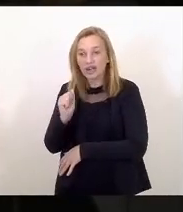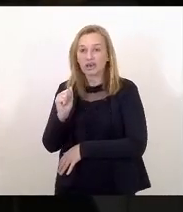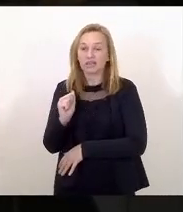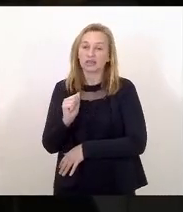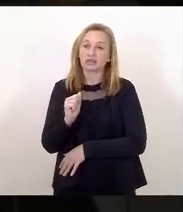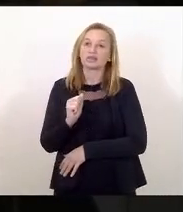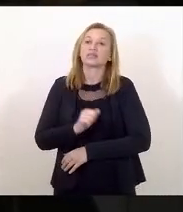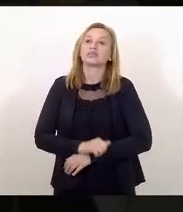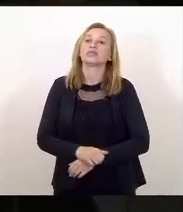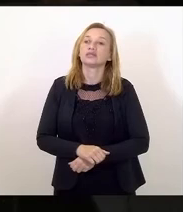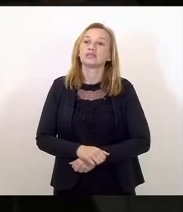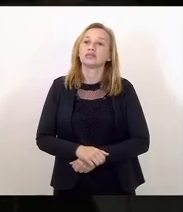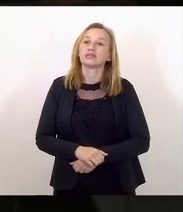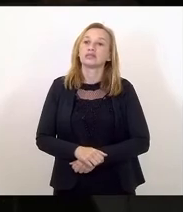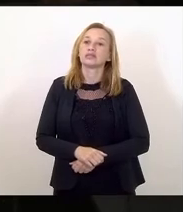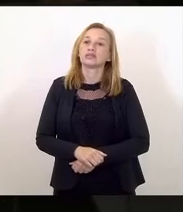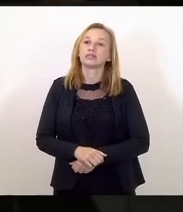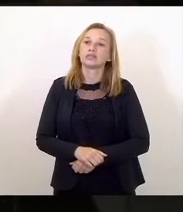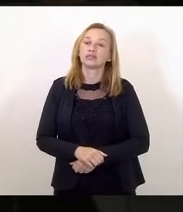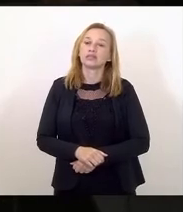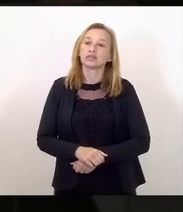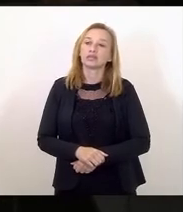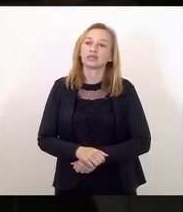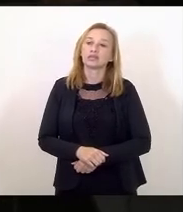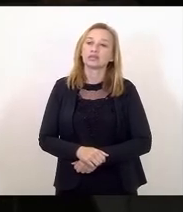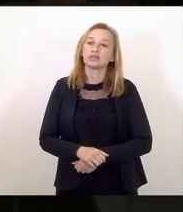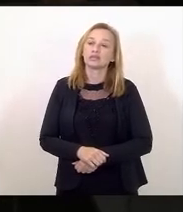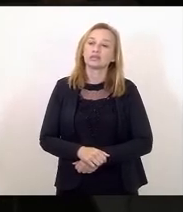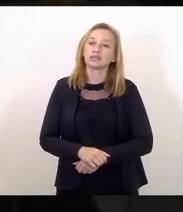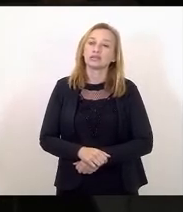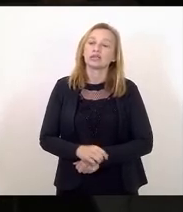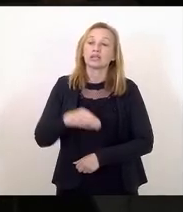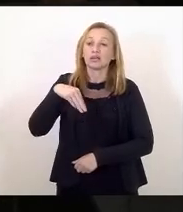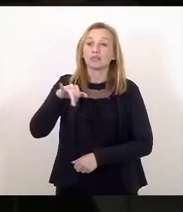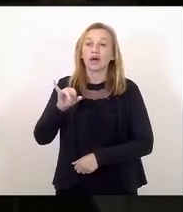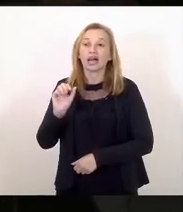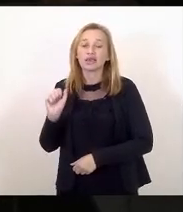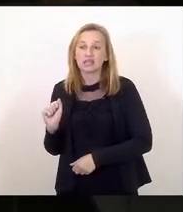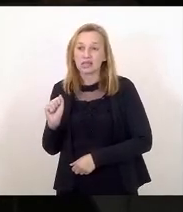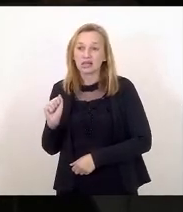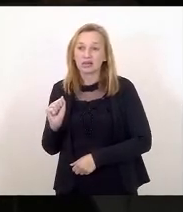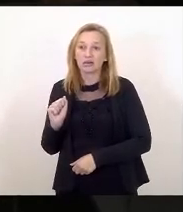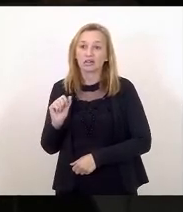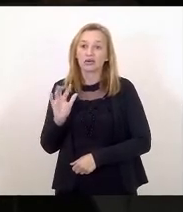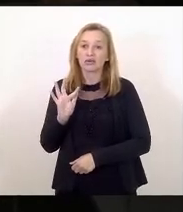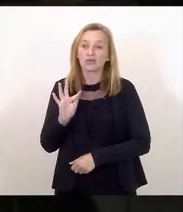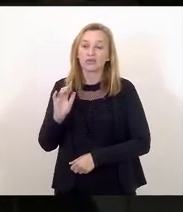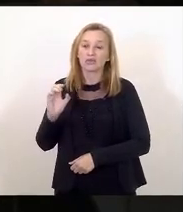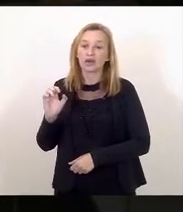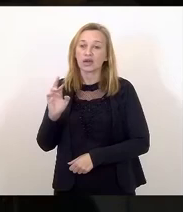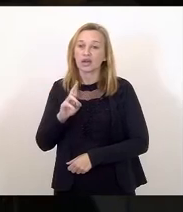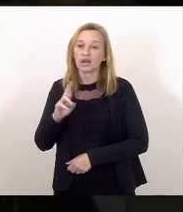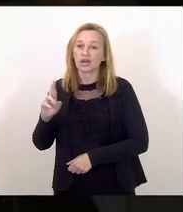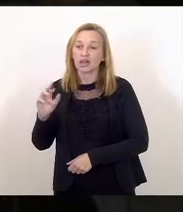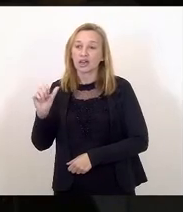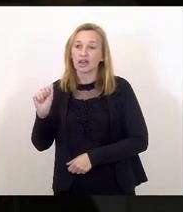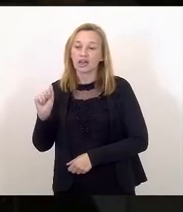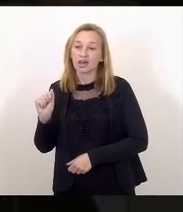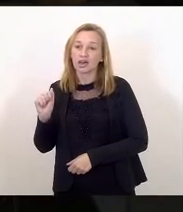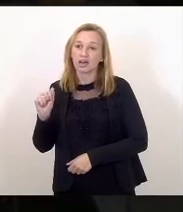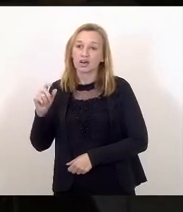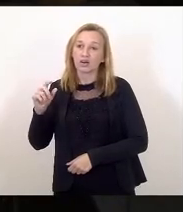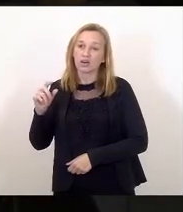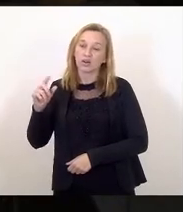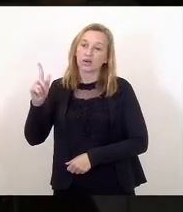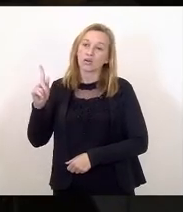Maria Inês, Maria Inês Ferreira Campos e Márcia de Oliveira Gomes, que reúnem uma série